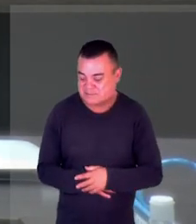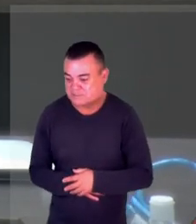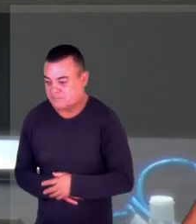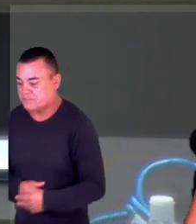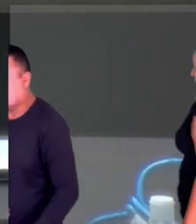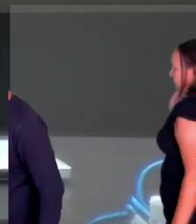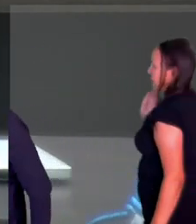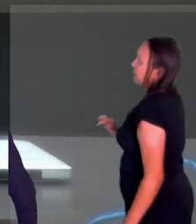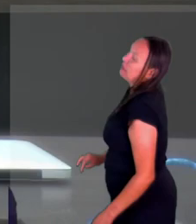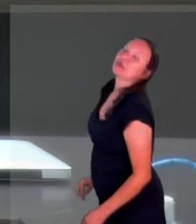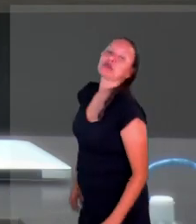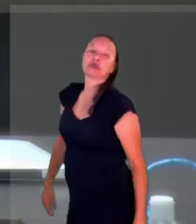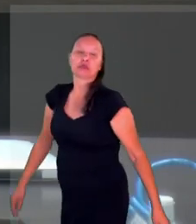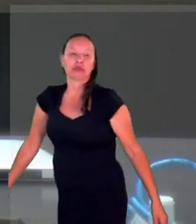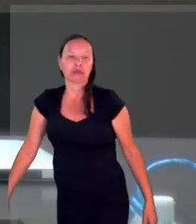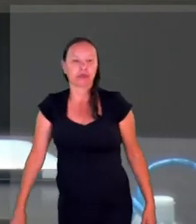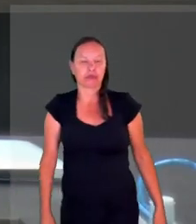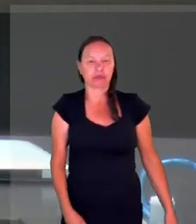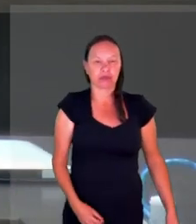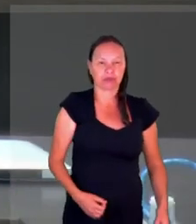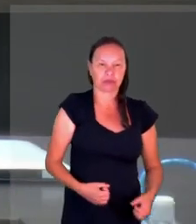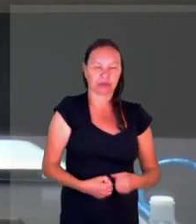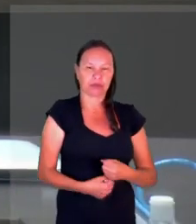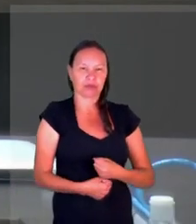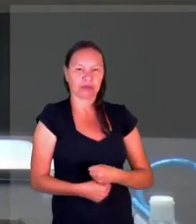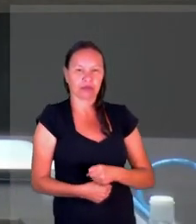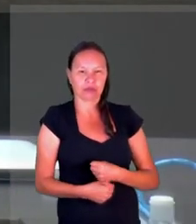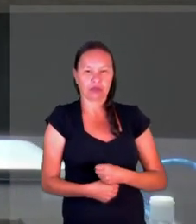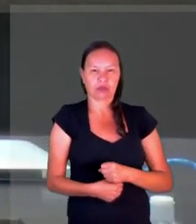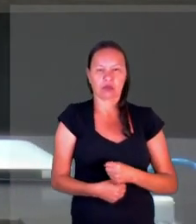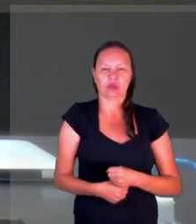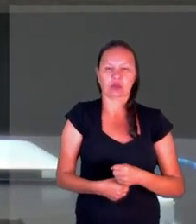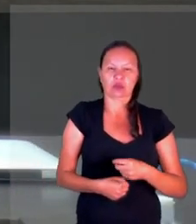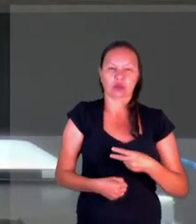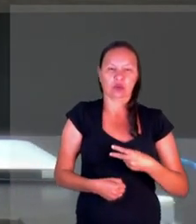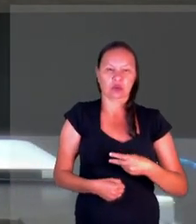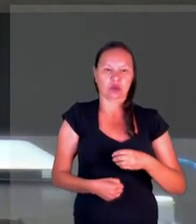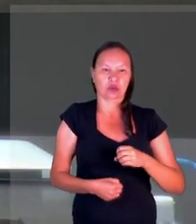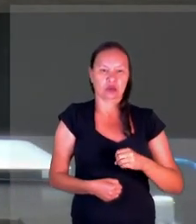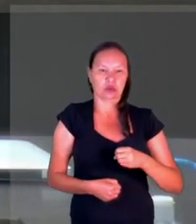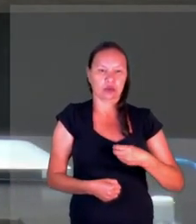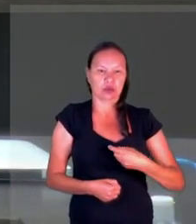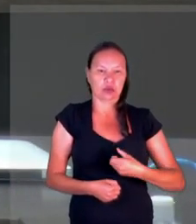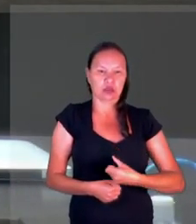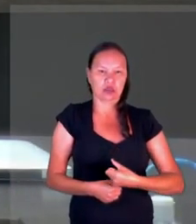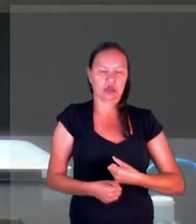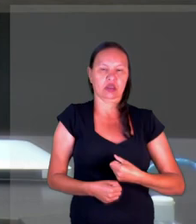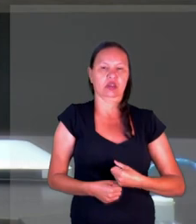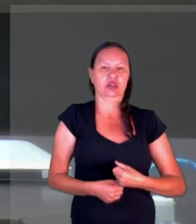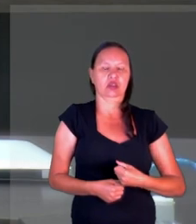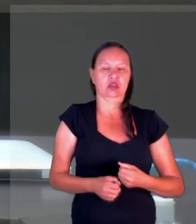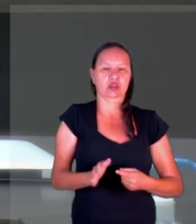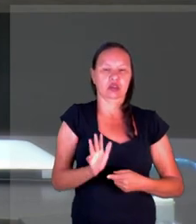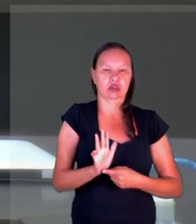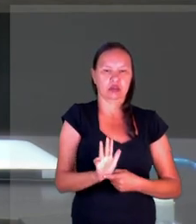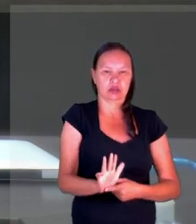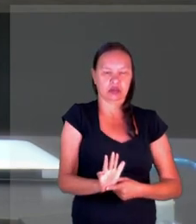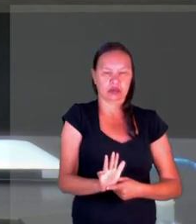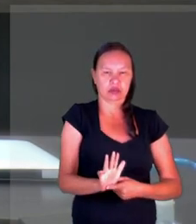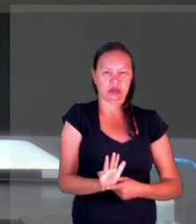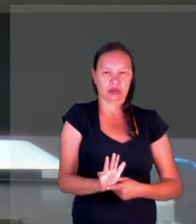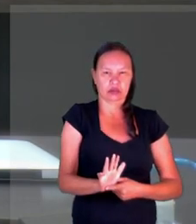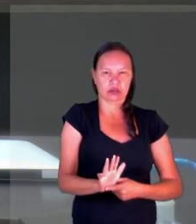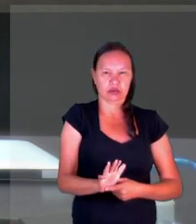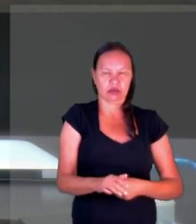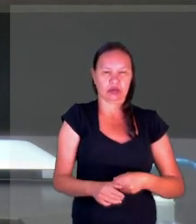fal no ano de 2006 em uma reunião da fu realizada em Porto Alegre com a presença de representante de